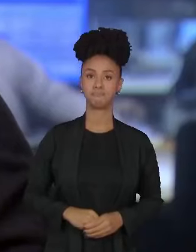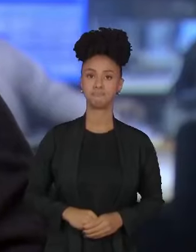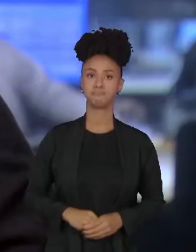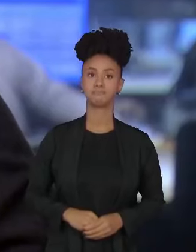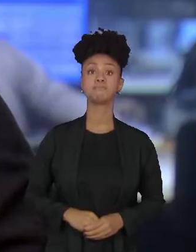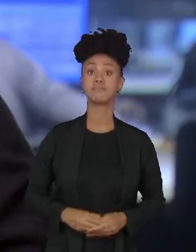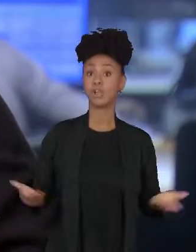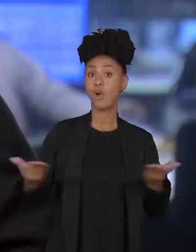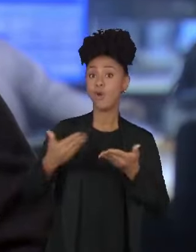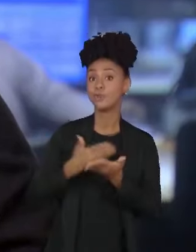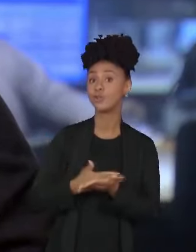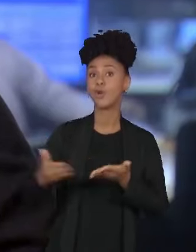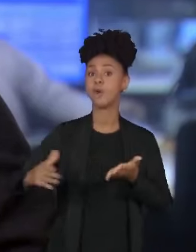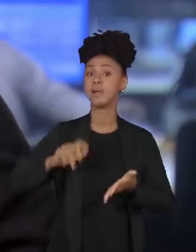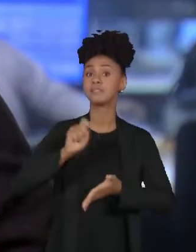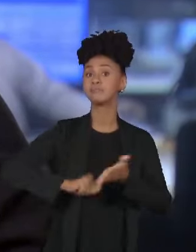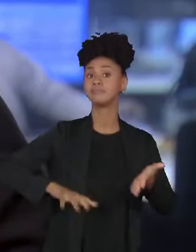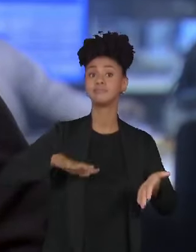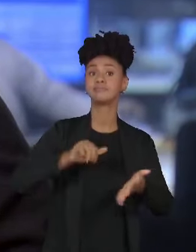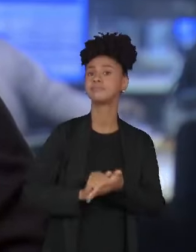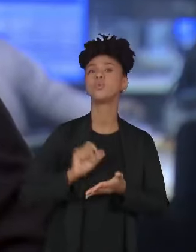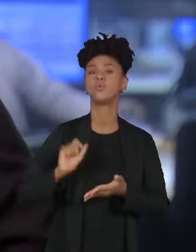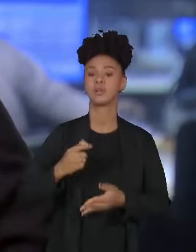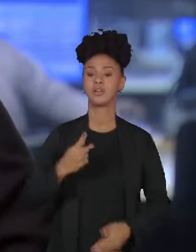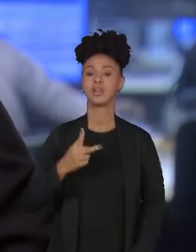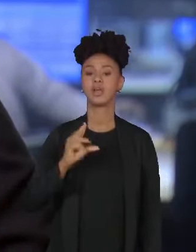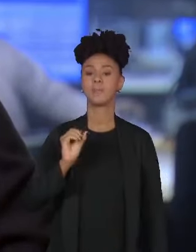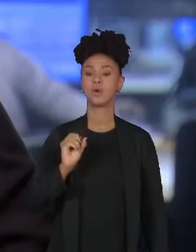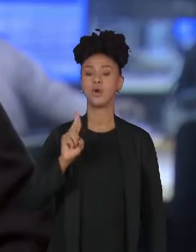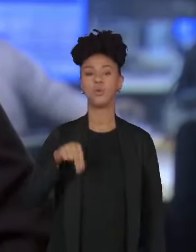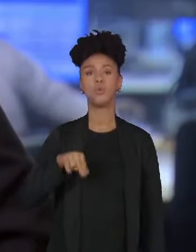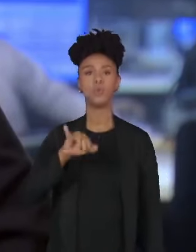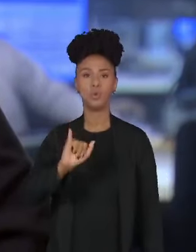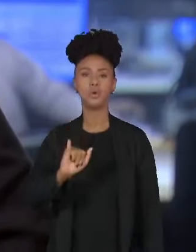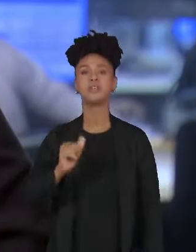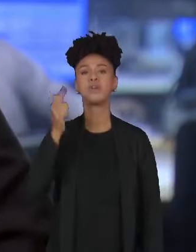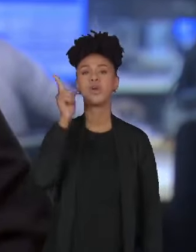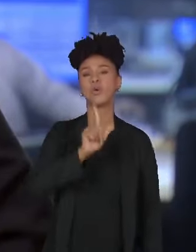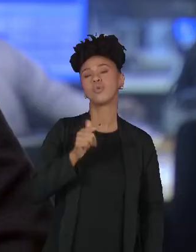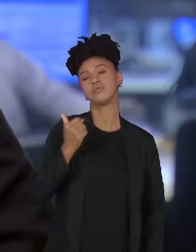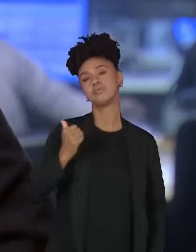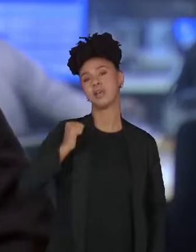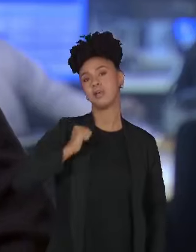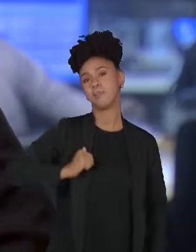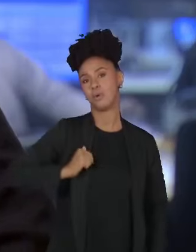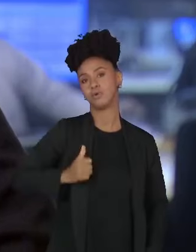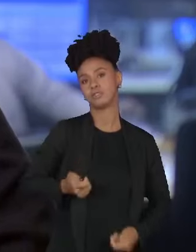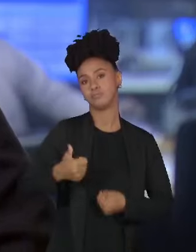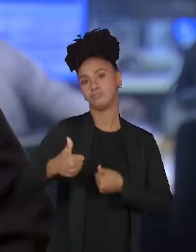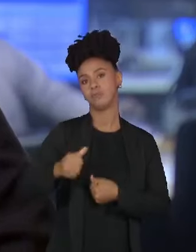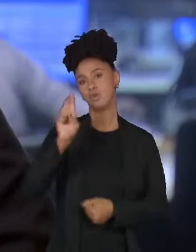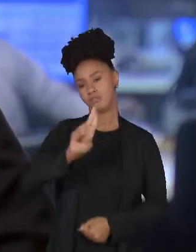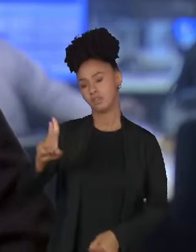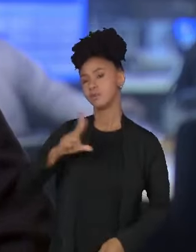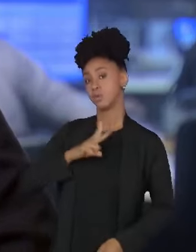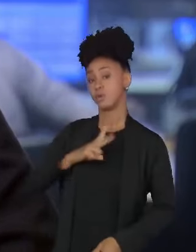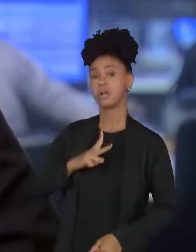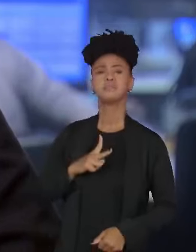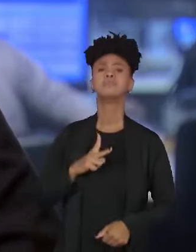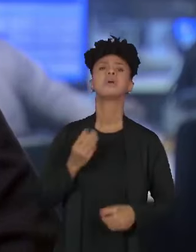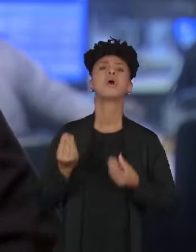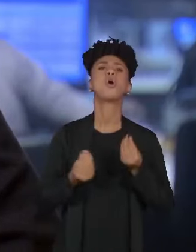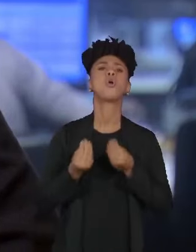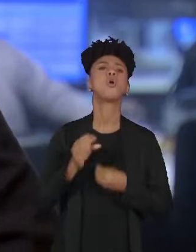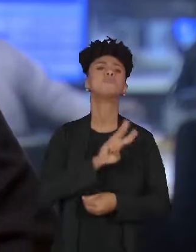começam hoje as inscrições pro pro Uni que seleciona estudantes para bolsas de estudo em universidades particulares elas são feitas no